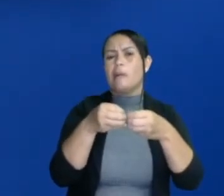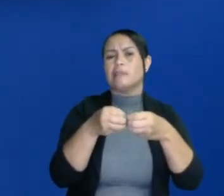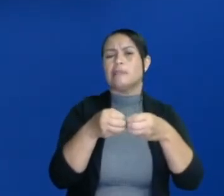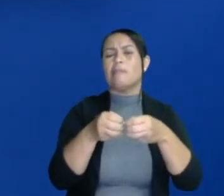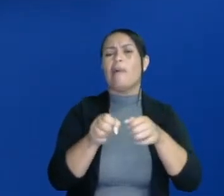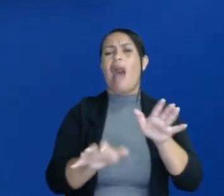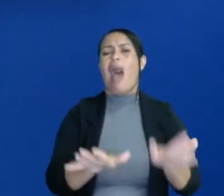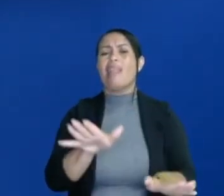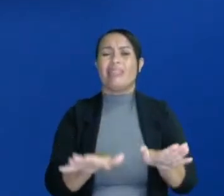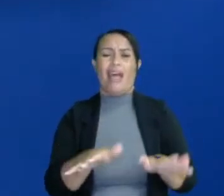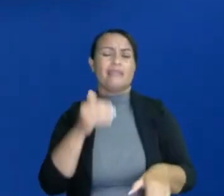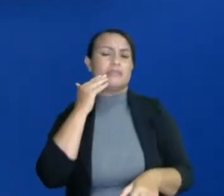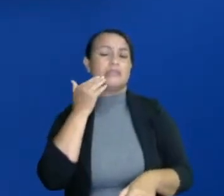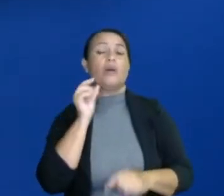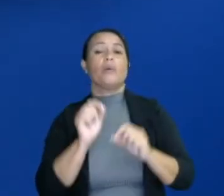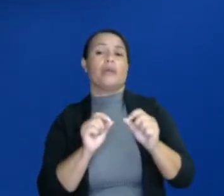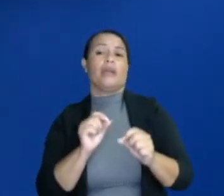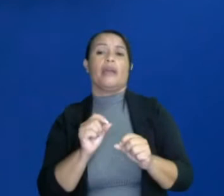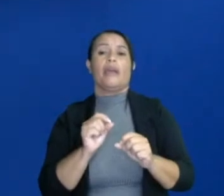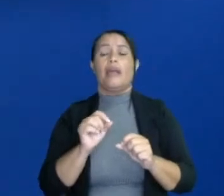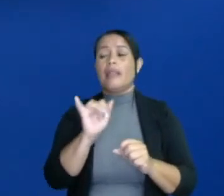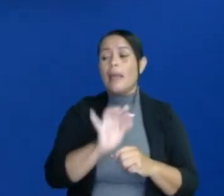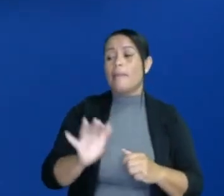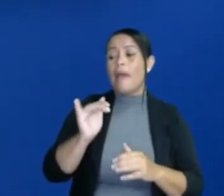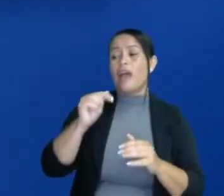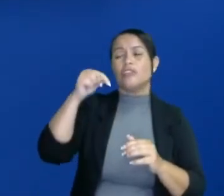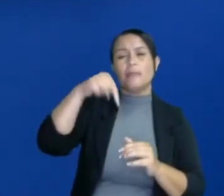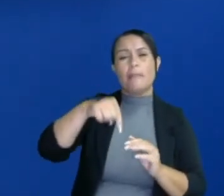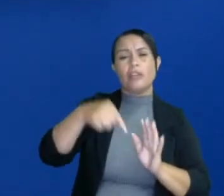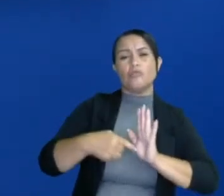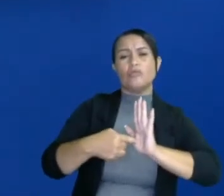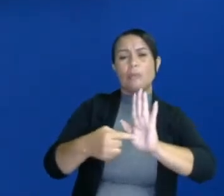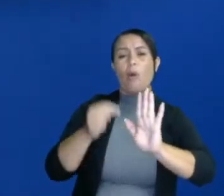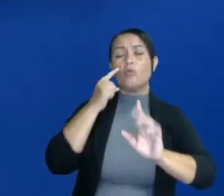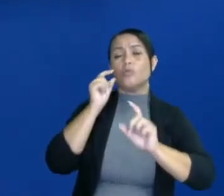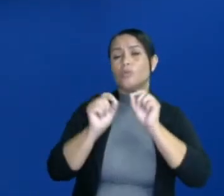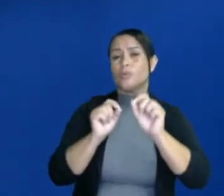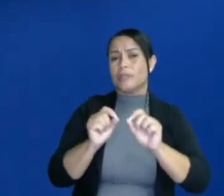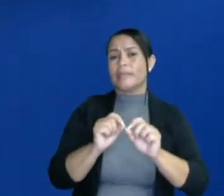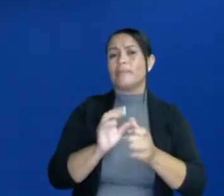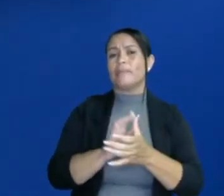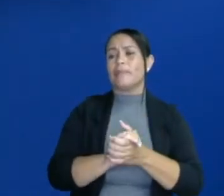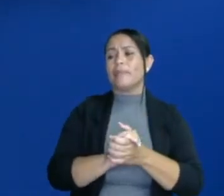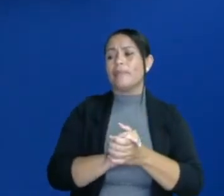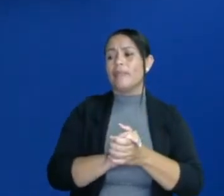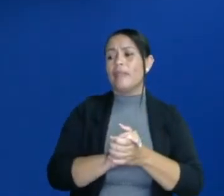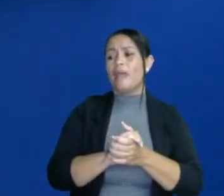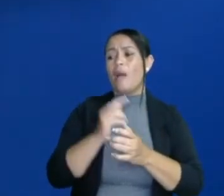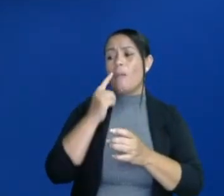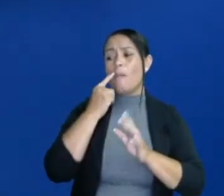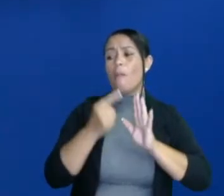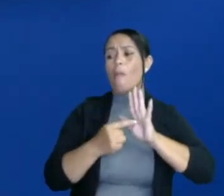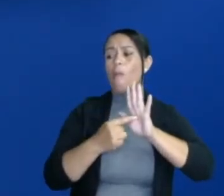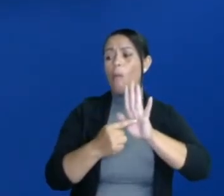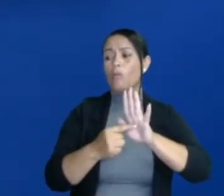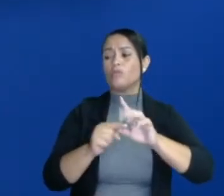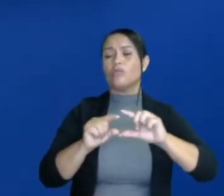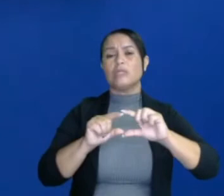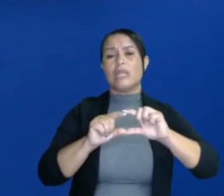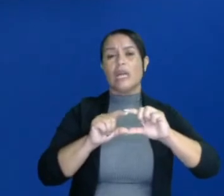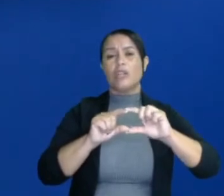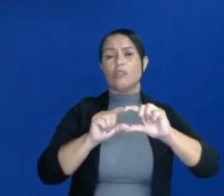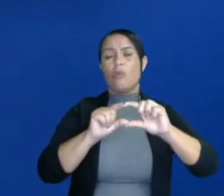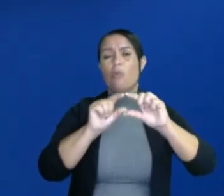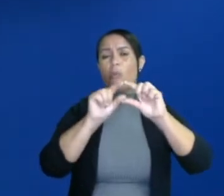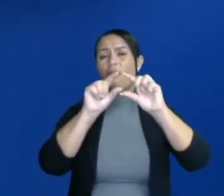tá? E aí nessa imagem de baixo você tem uma noção, né? Porque veja, essa faixa que a gente está aqui com a cor